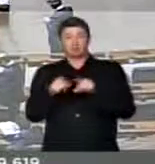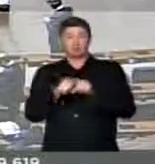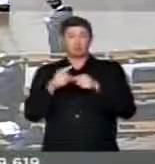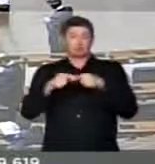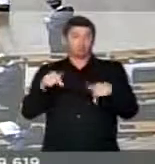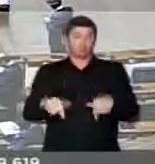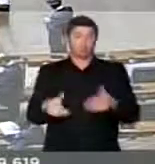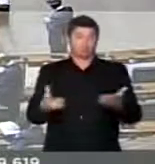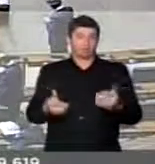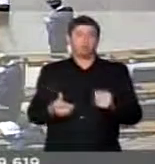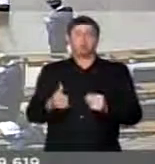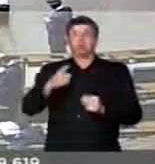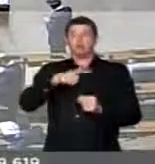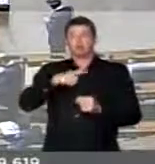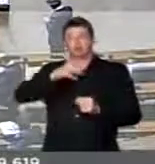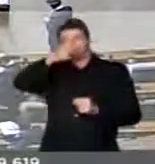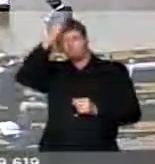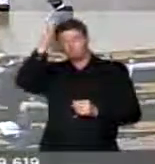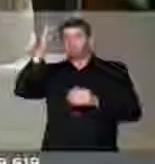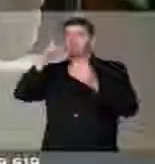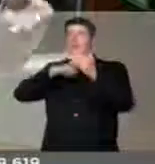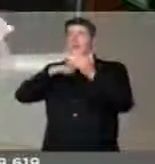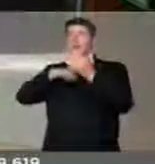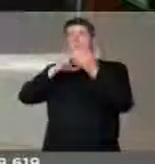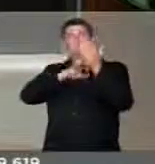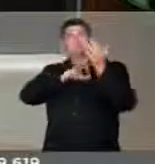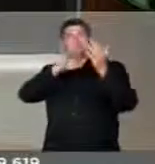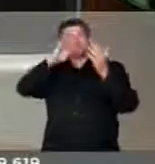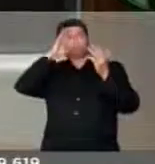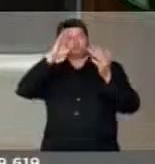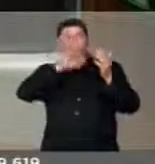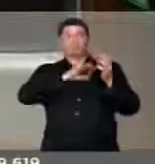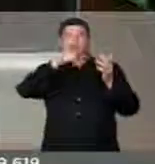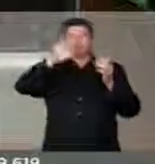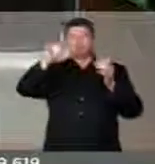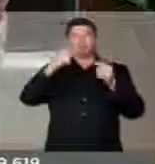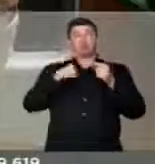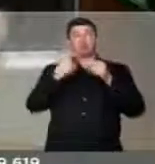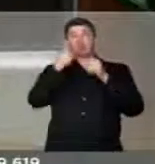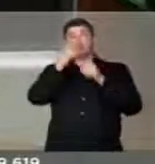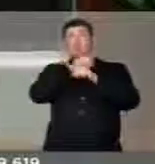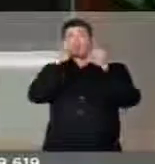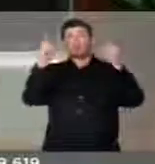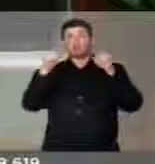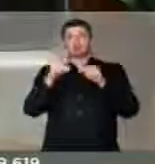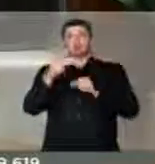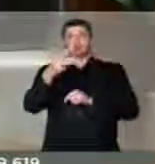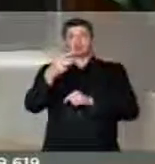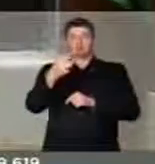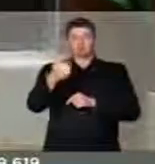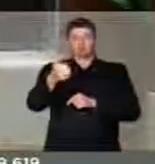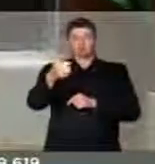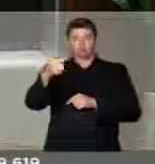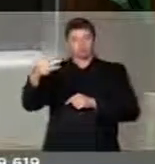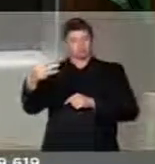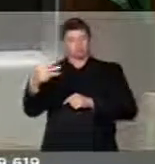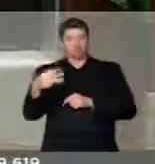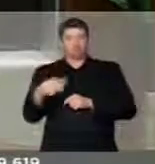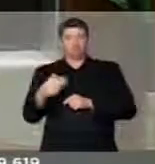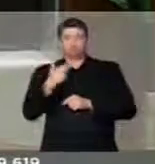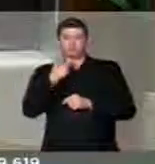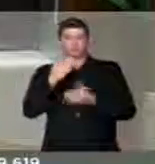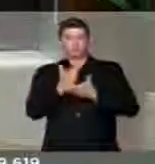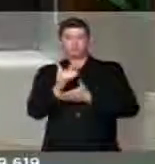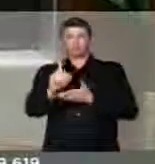aqui estão bombeiros e polícia militar, para dizer que esse 3123 não deve